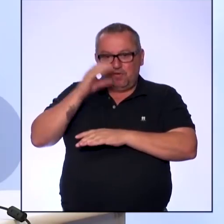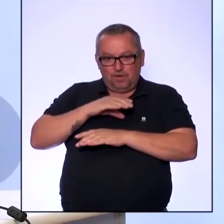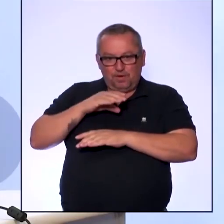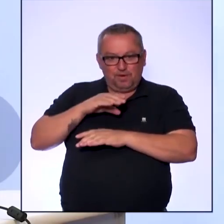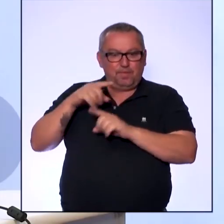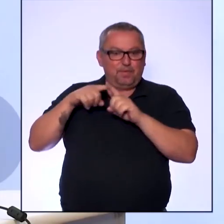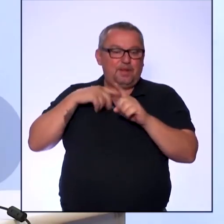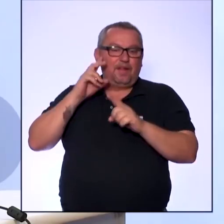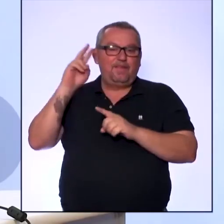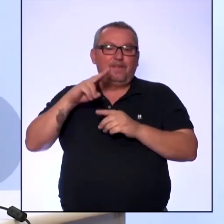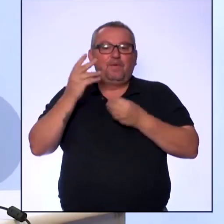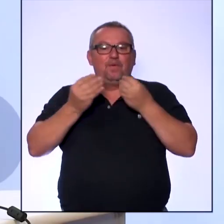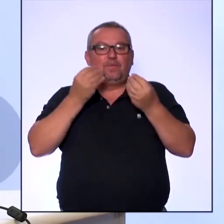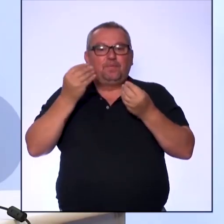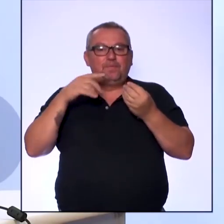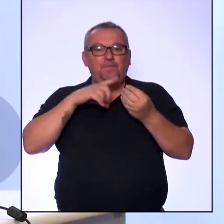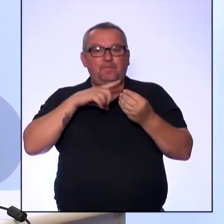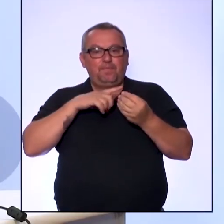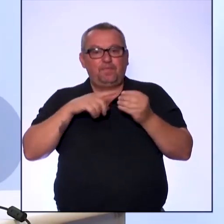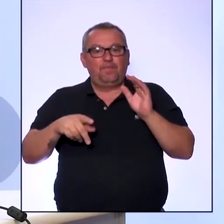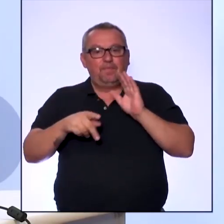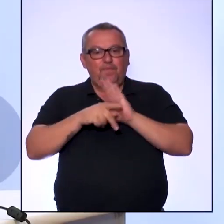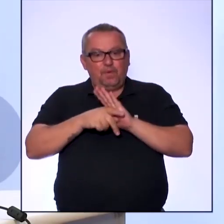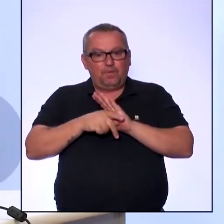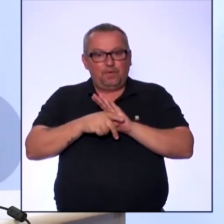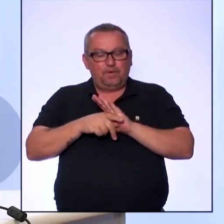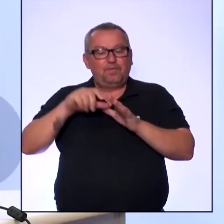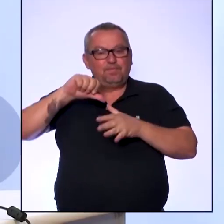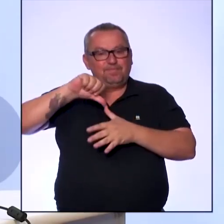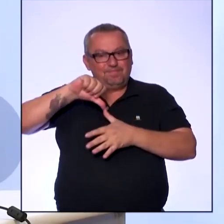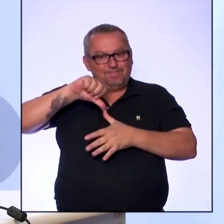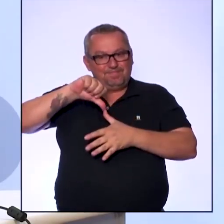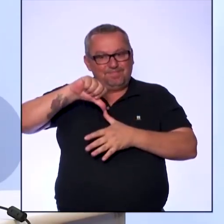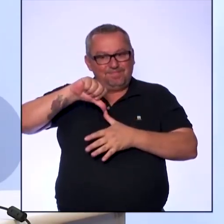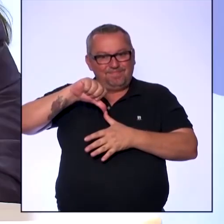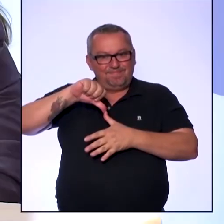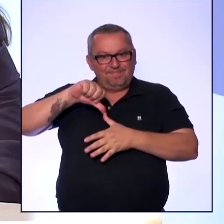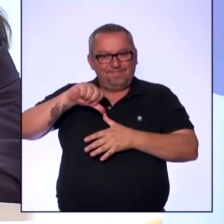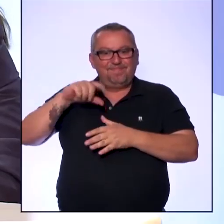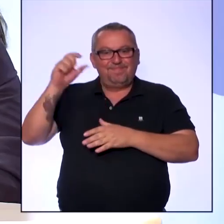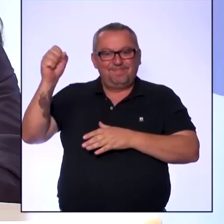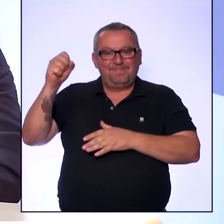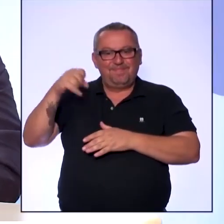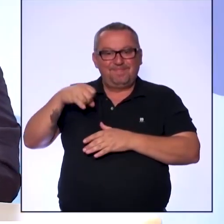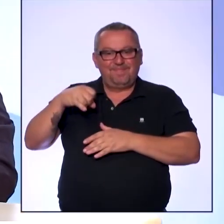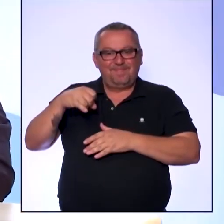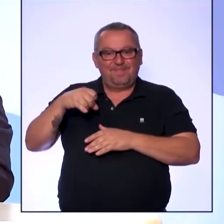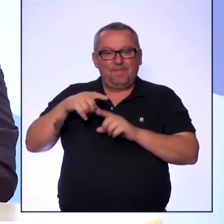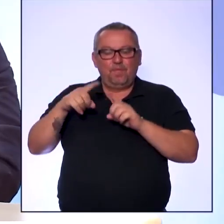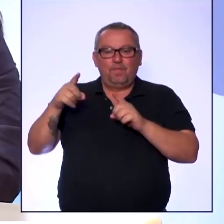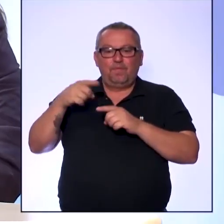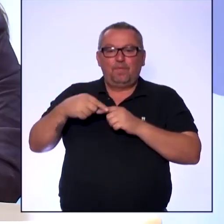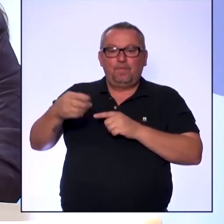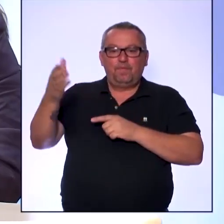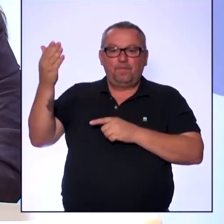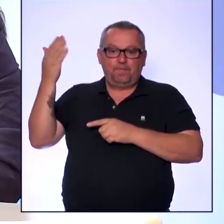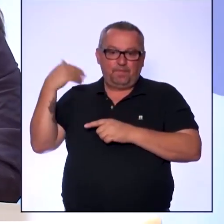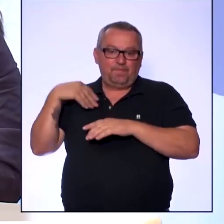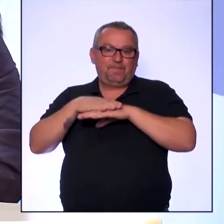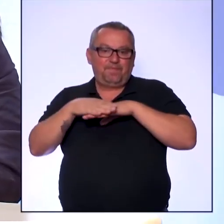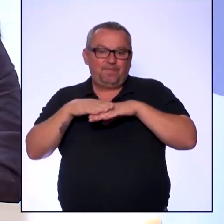aí vendo aí como é que vocês estão aí nesse quesito aí de América Latina, né, professora Andréa? Isso mesmo, né? Essa semana passada a gente